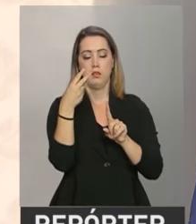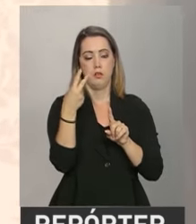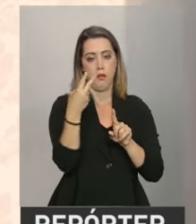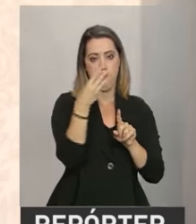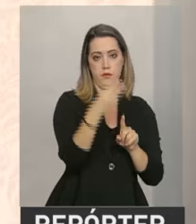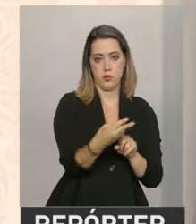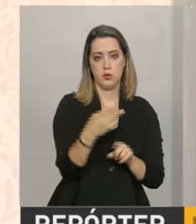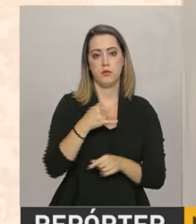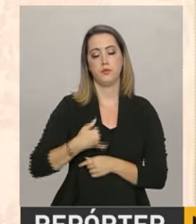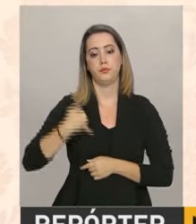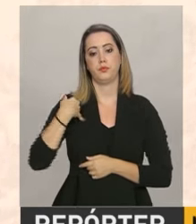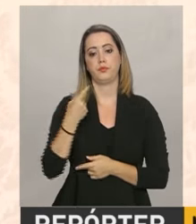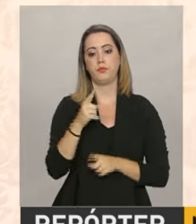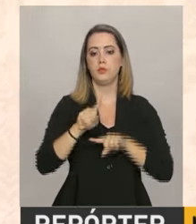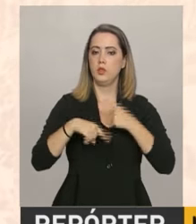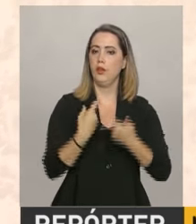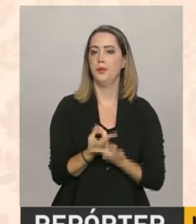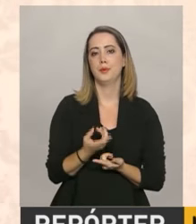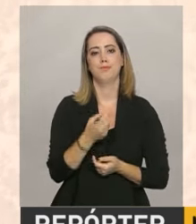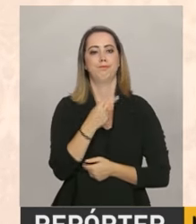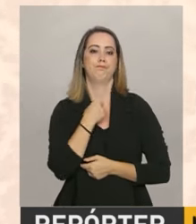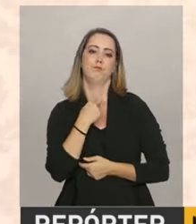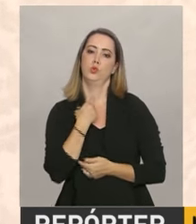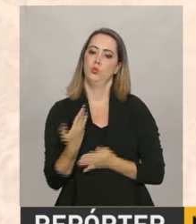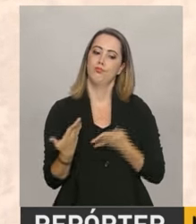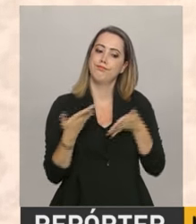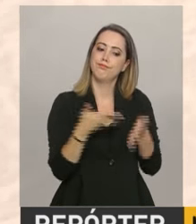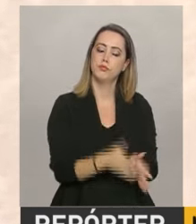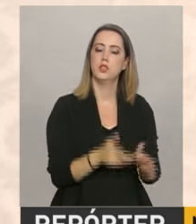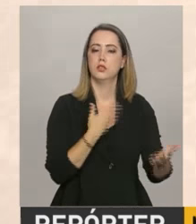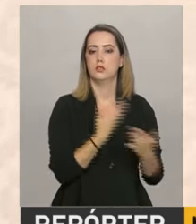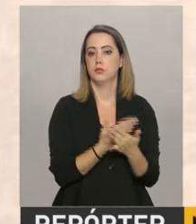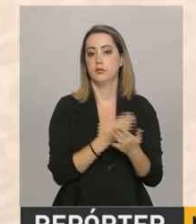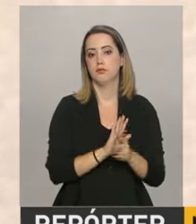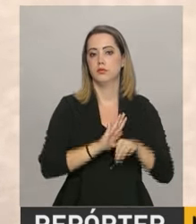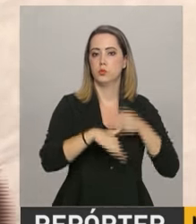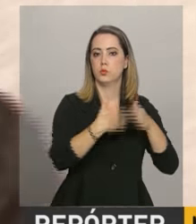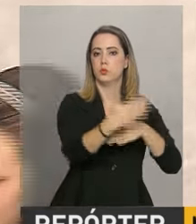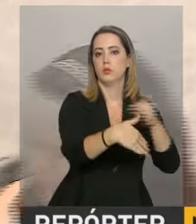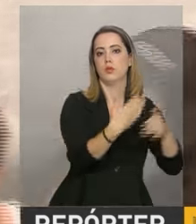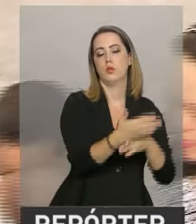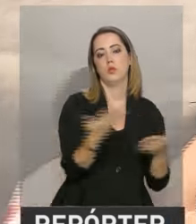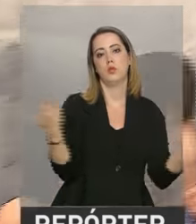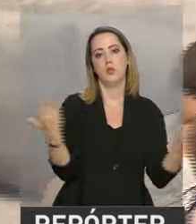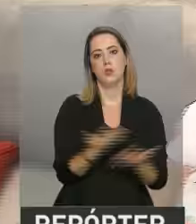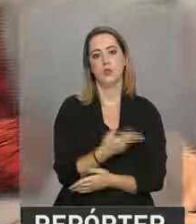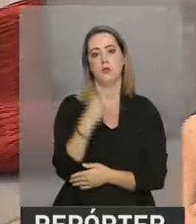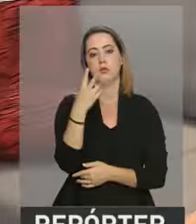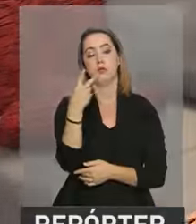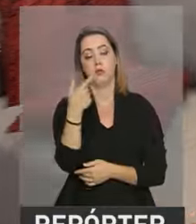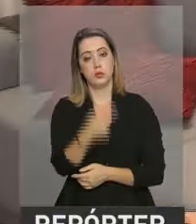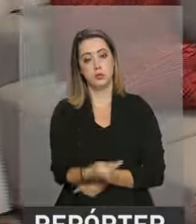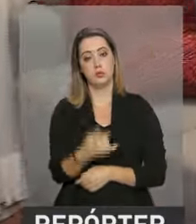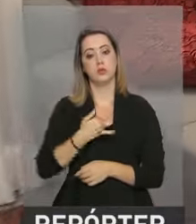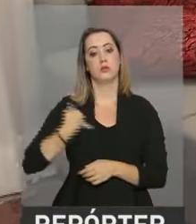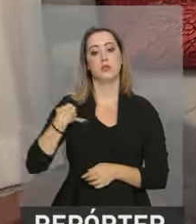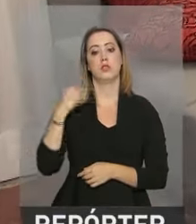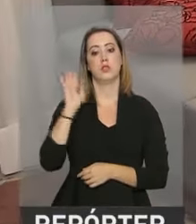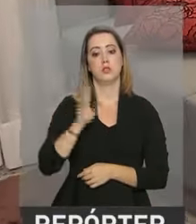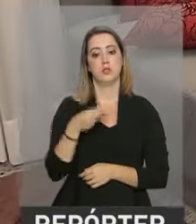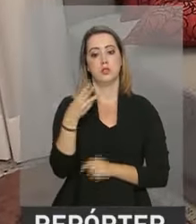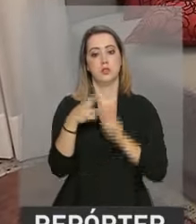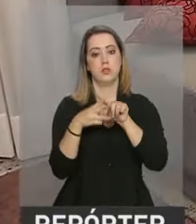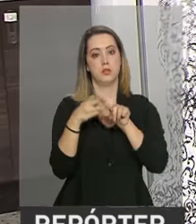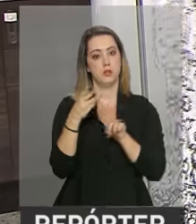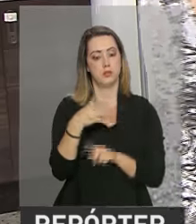primeira vez, Mariel não conseguiu mais voltar aos estudos. Os anos se passaram e hoje, aos 27 anos, já é mãe de